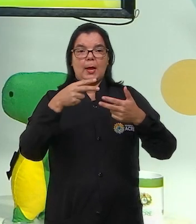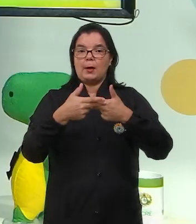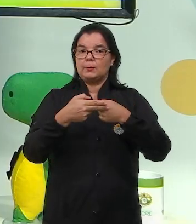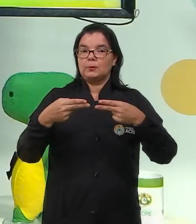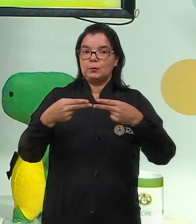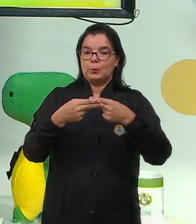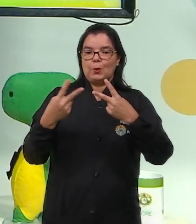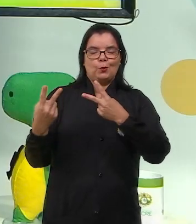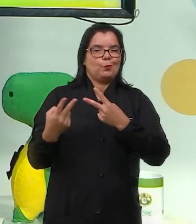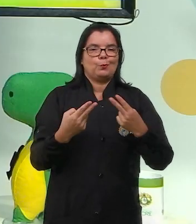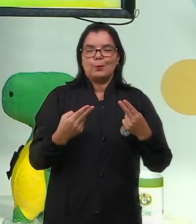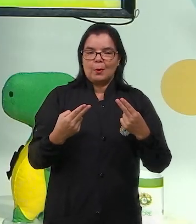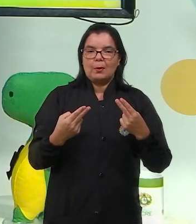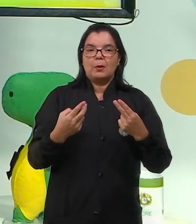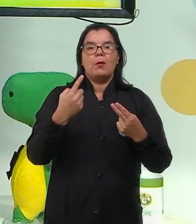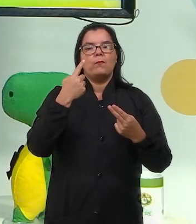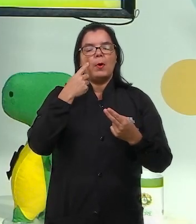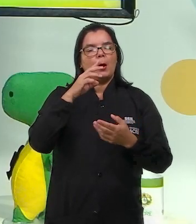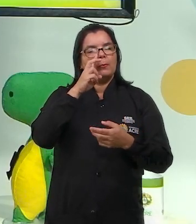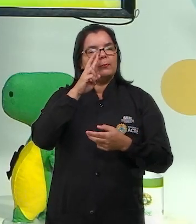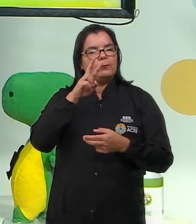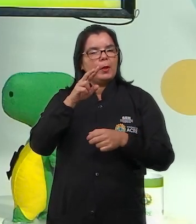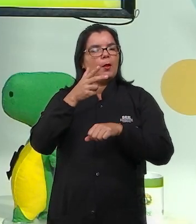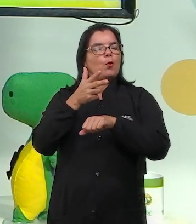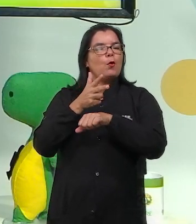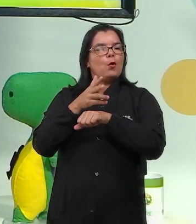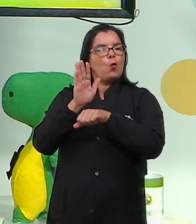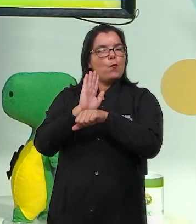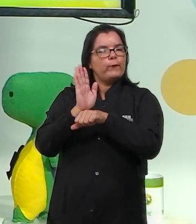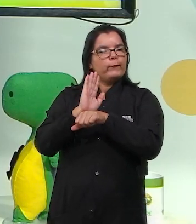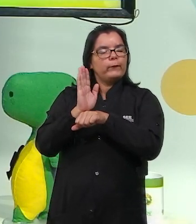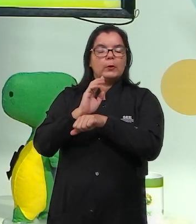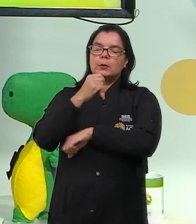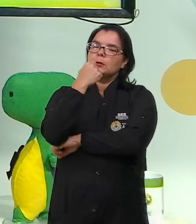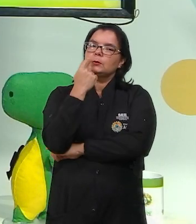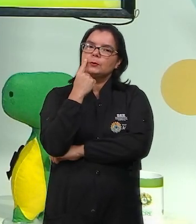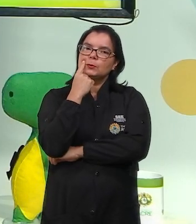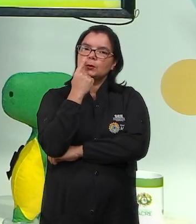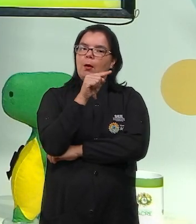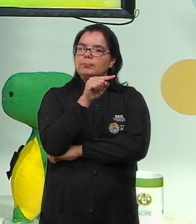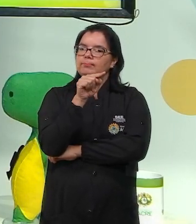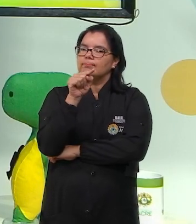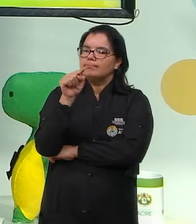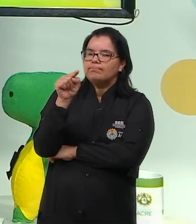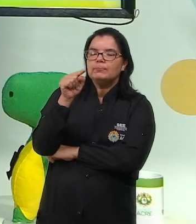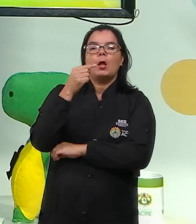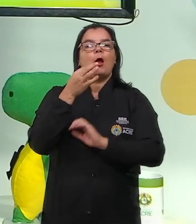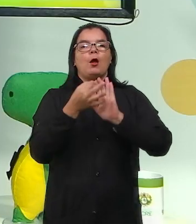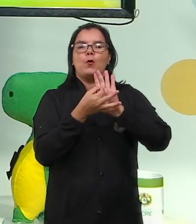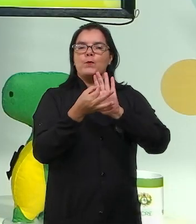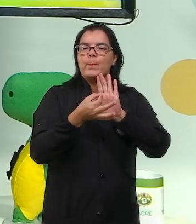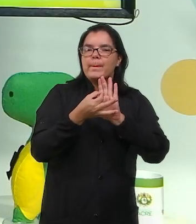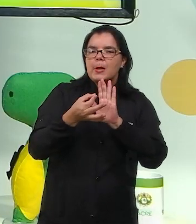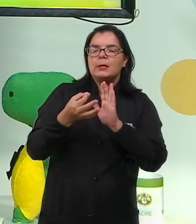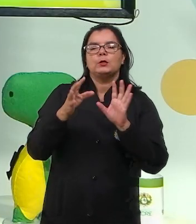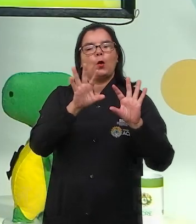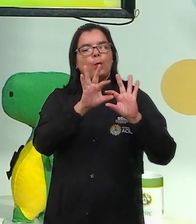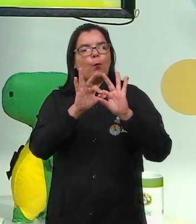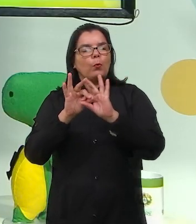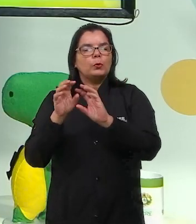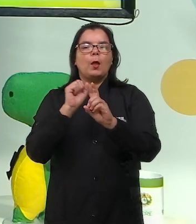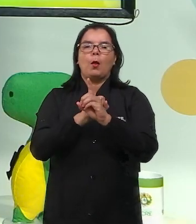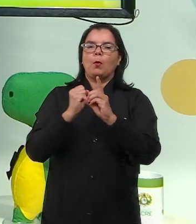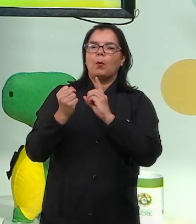coisas do mesmo jeito. Você vai assistir um filme, você presta atenção ali, as críticas do filme, o contexto